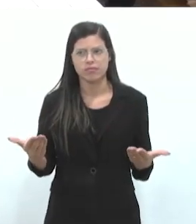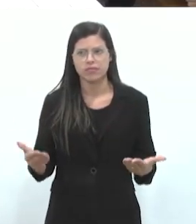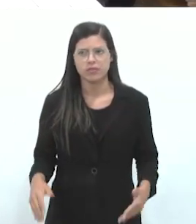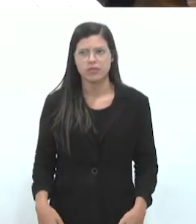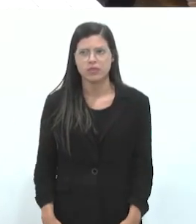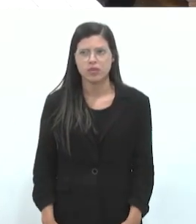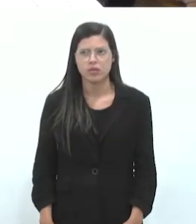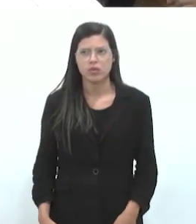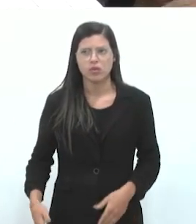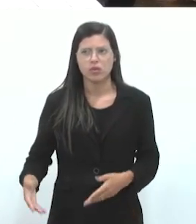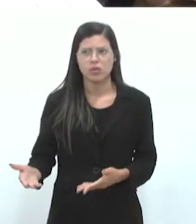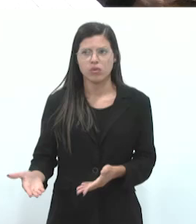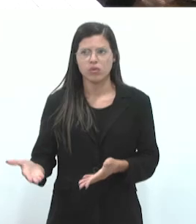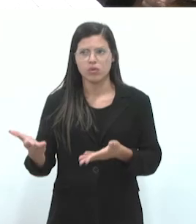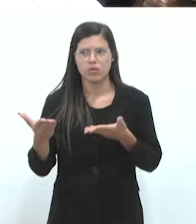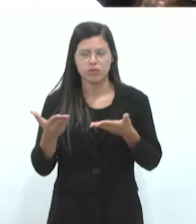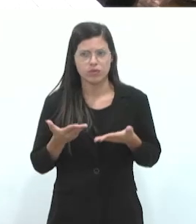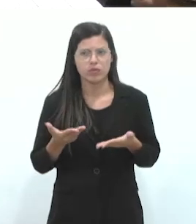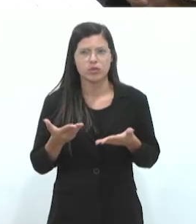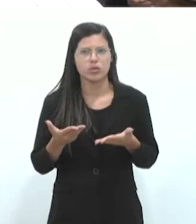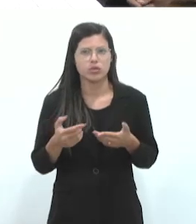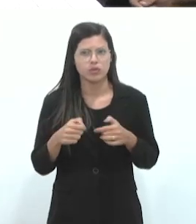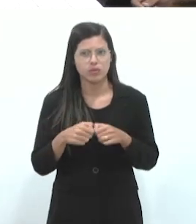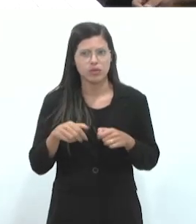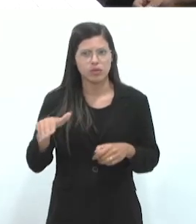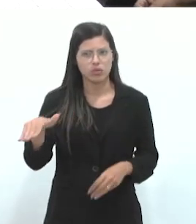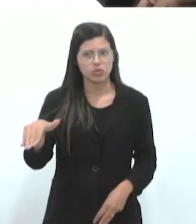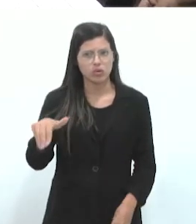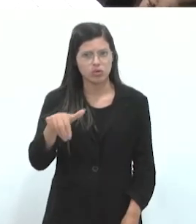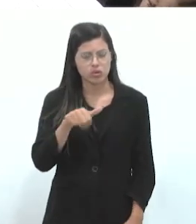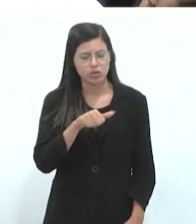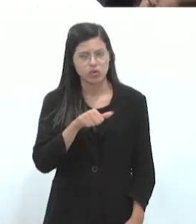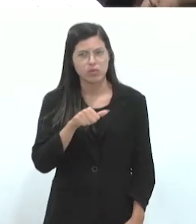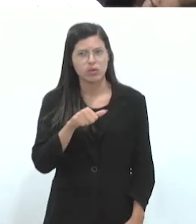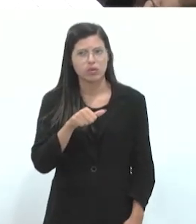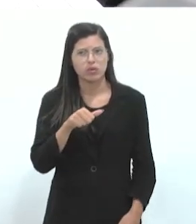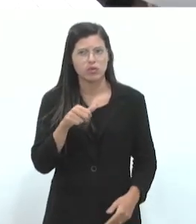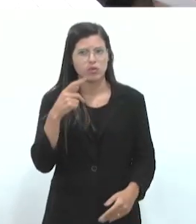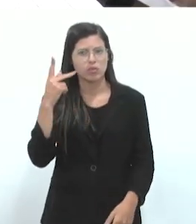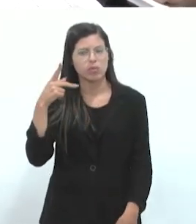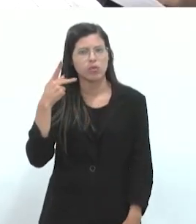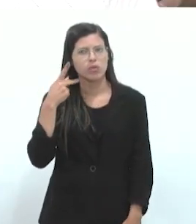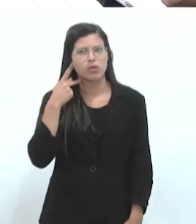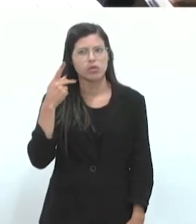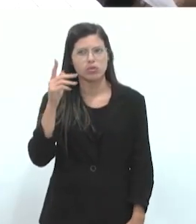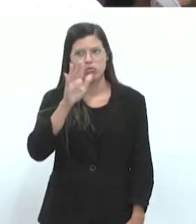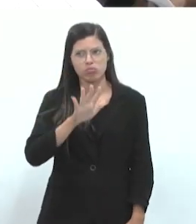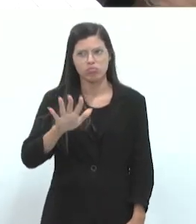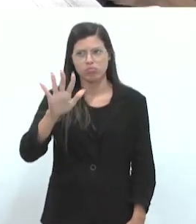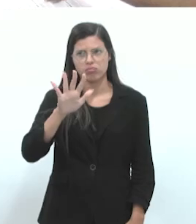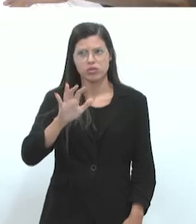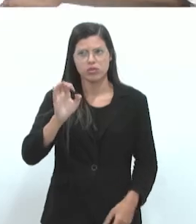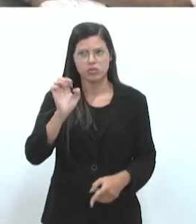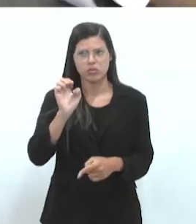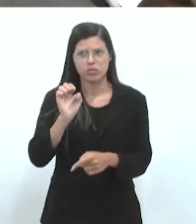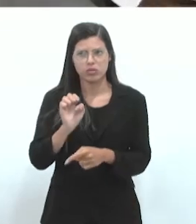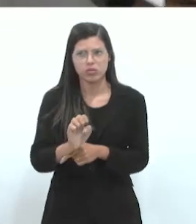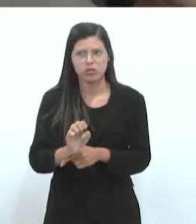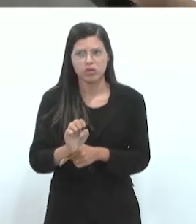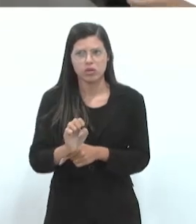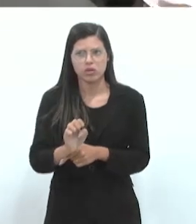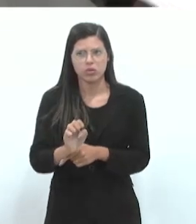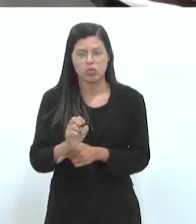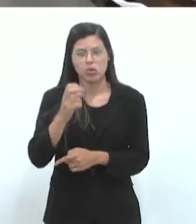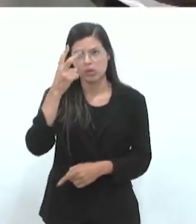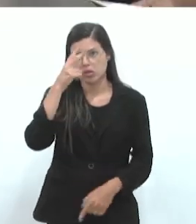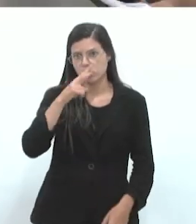então um convite, pedir que seja formulado a convocação do Procurador-Geral do Estado. Daqui a 2 semanas. Sem ser